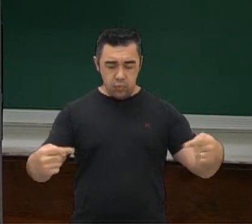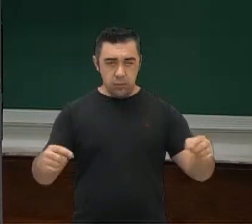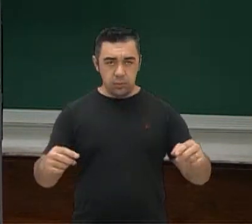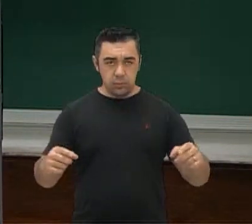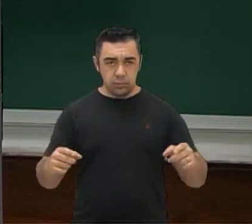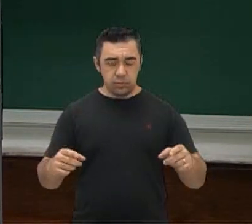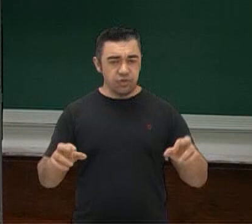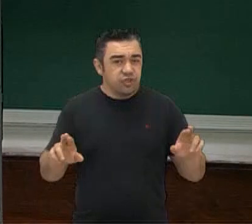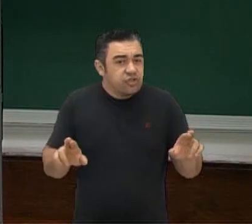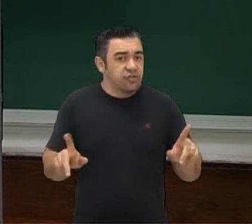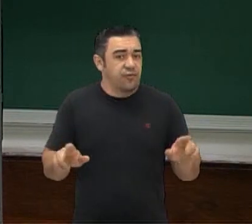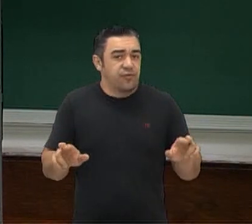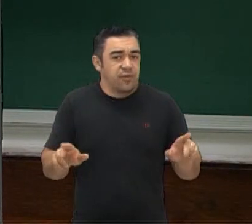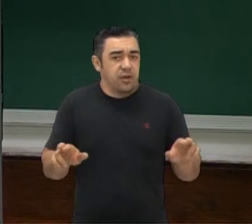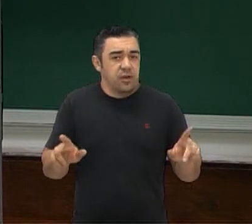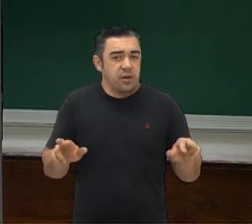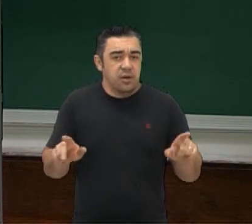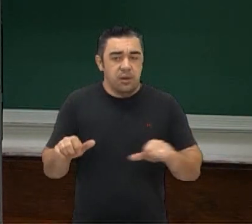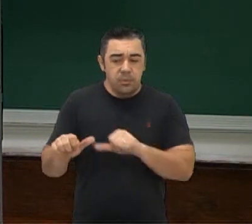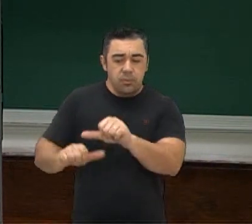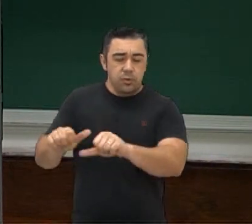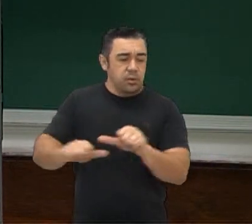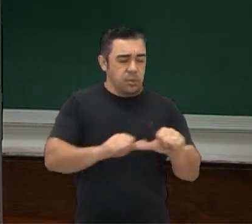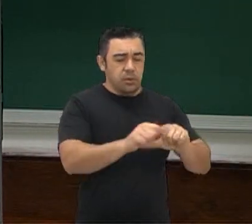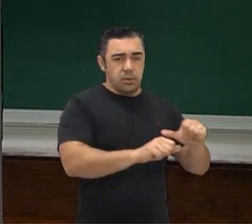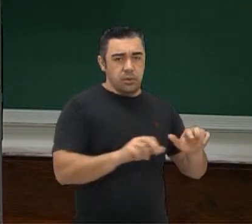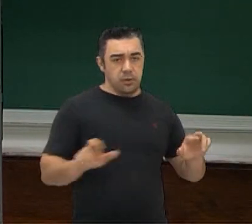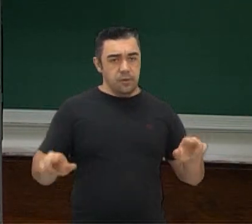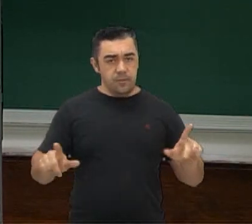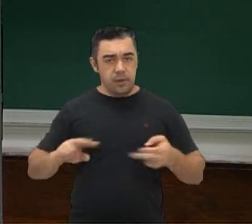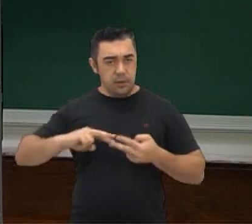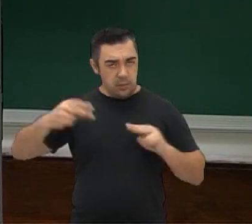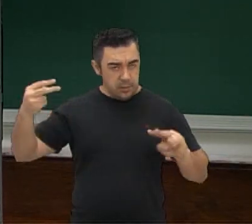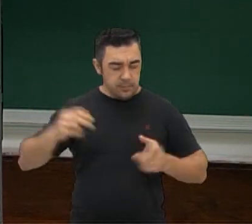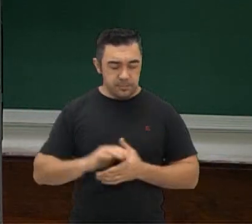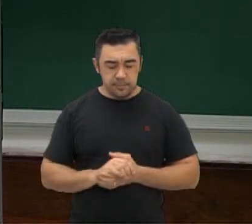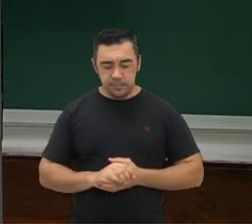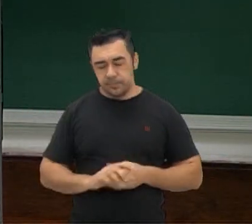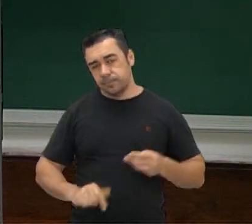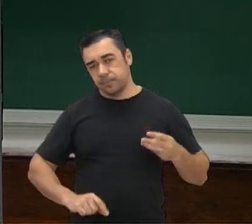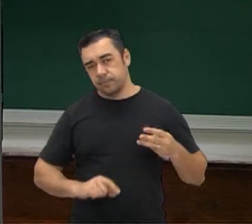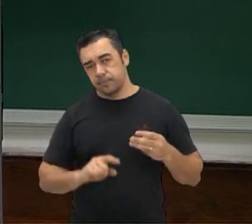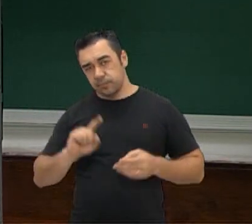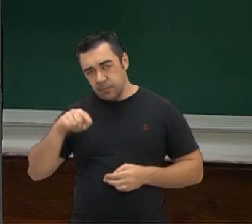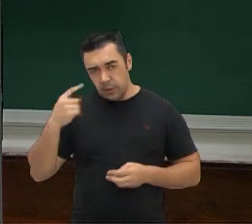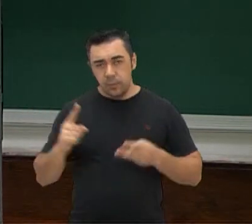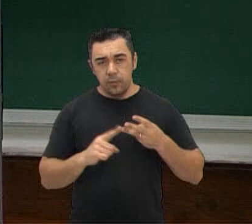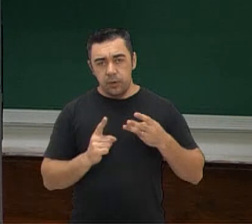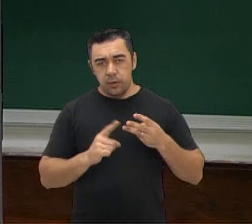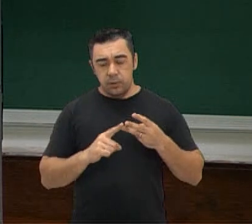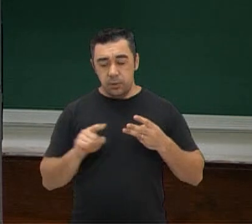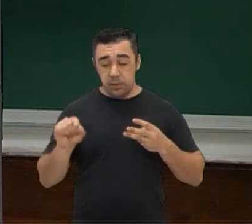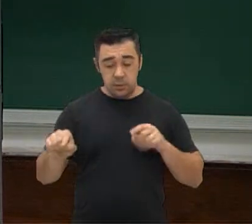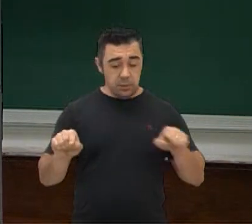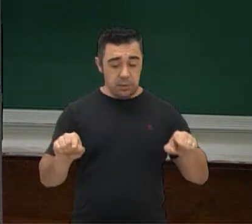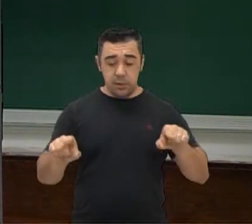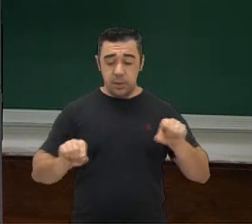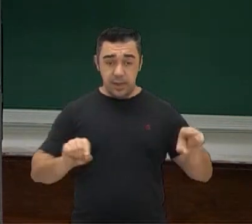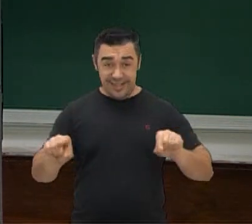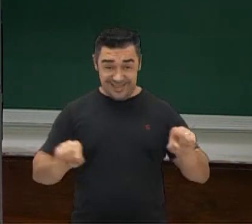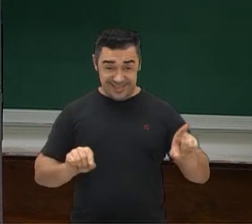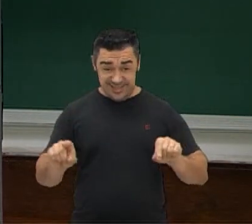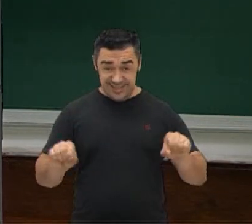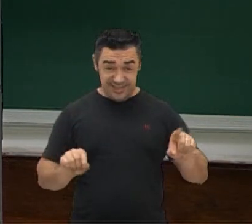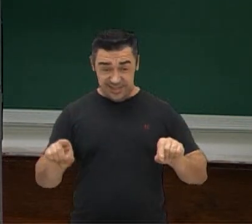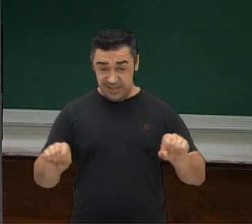Paraguai. Mutações diferenciadas, né? Depois dessas mutações, o que acontece? Seleção natural. A seleção